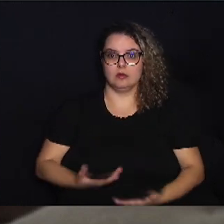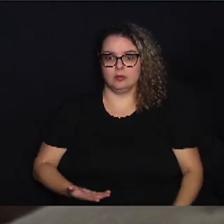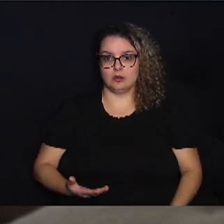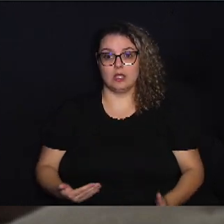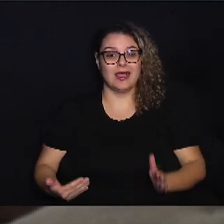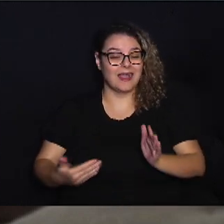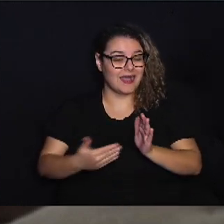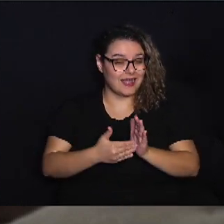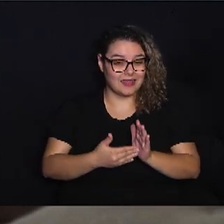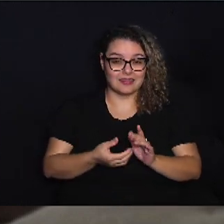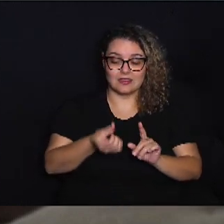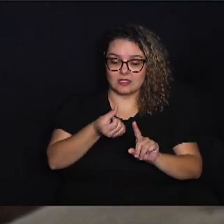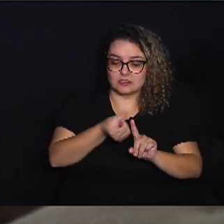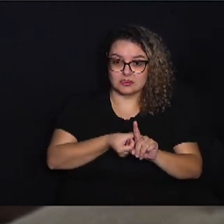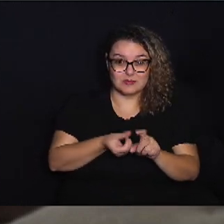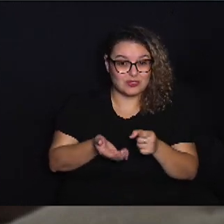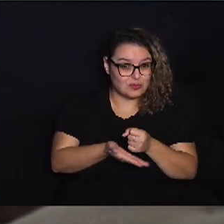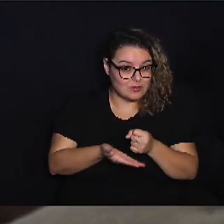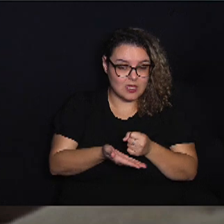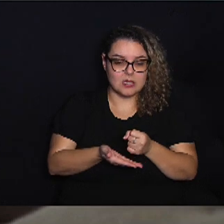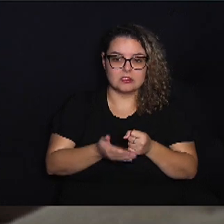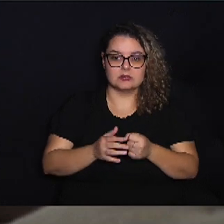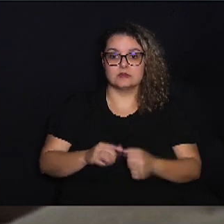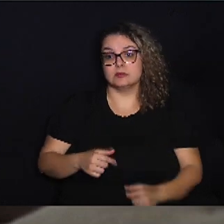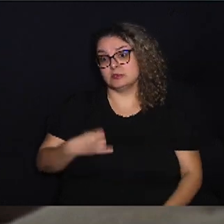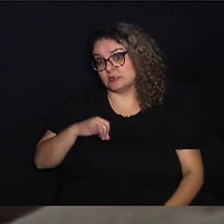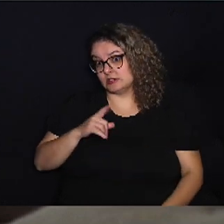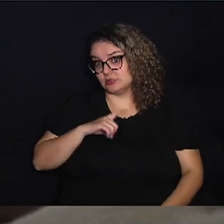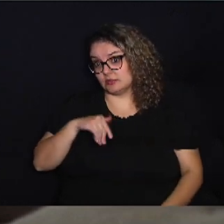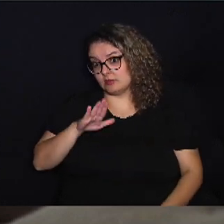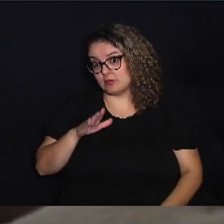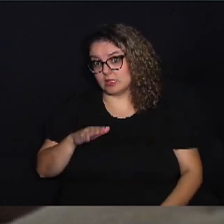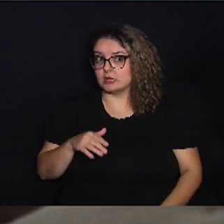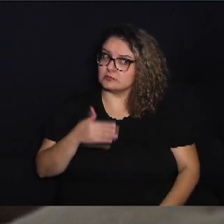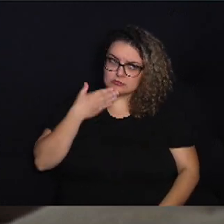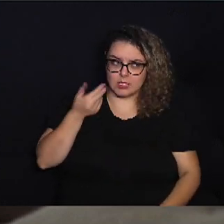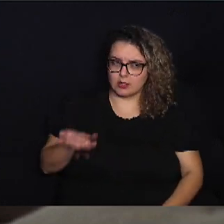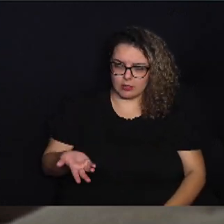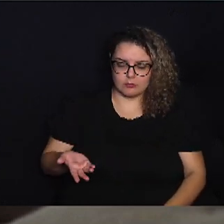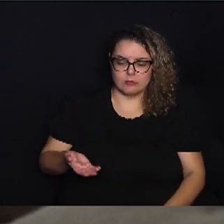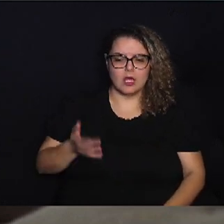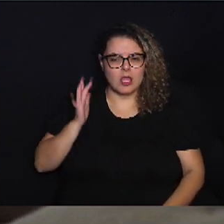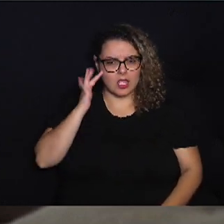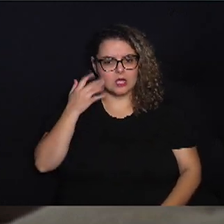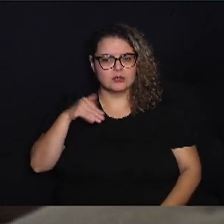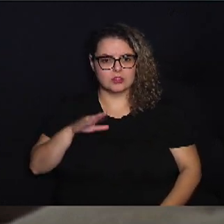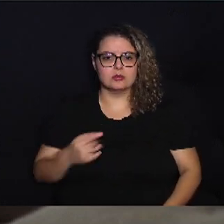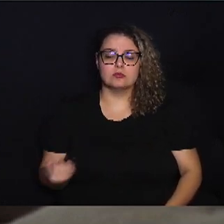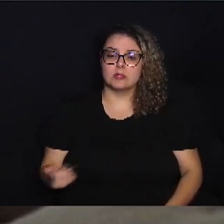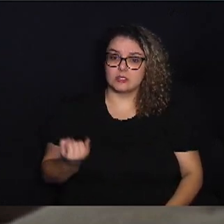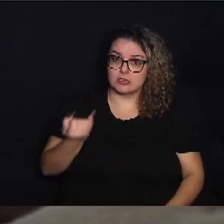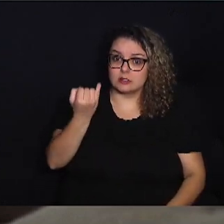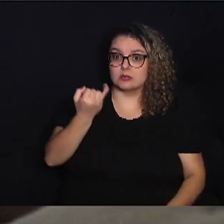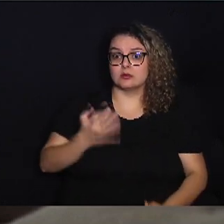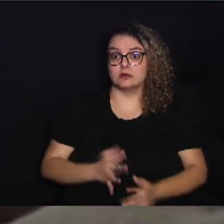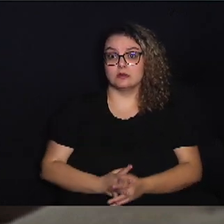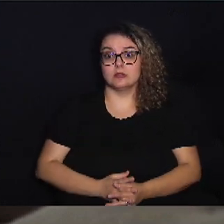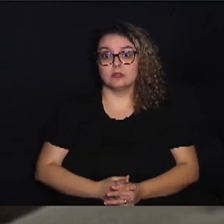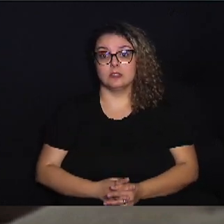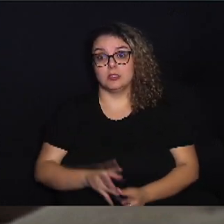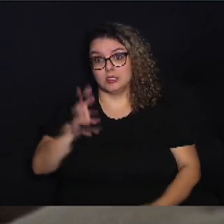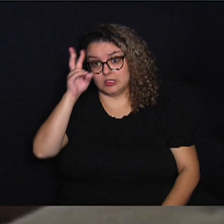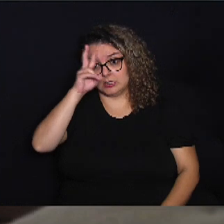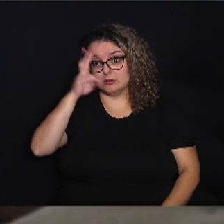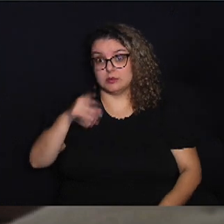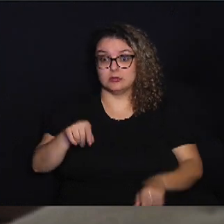6 meses, para proteger mais as nossas crianças. Acho que é isso que esses são os pontos mais importantes, né? Lembrando também